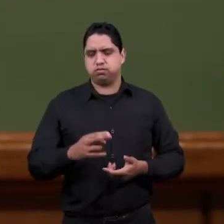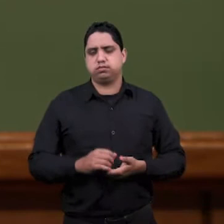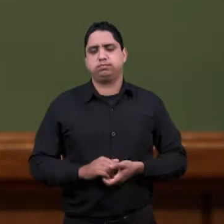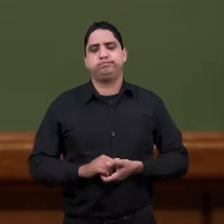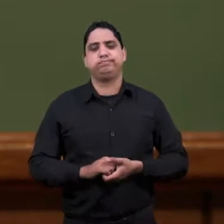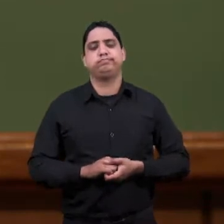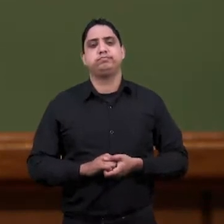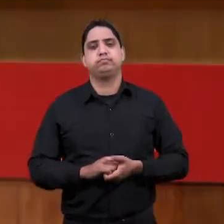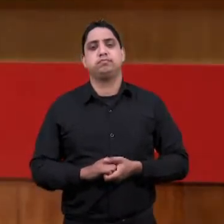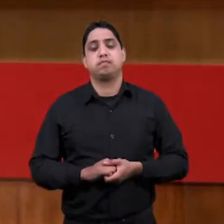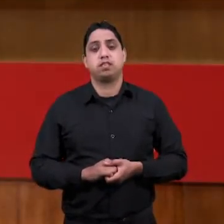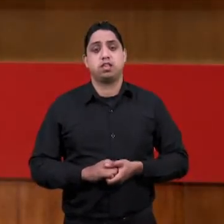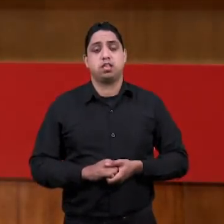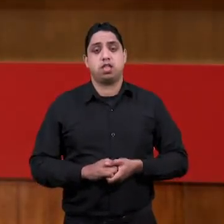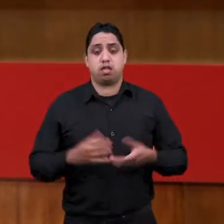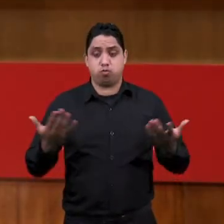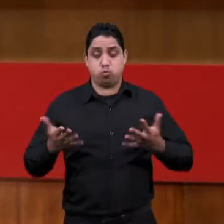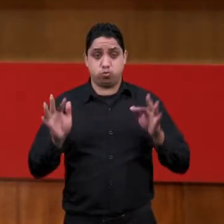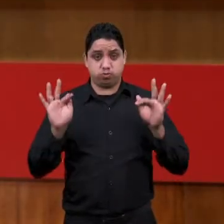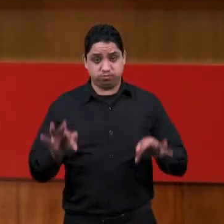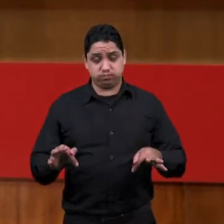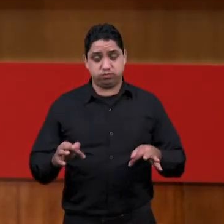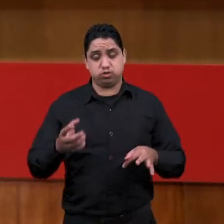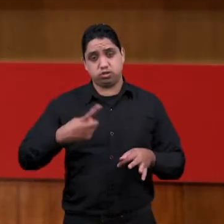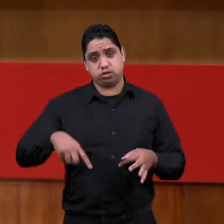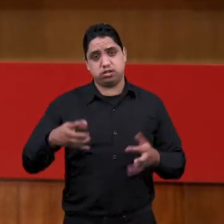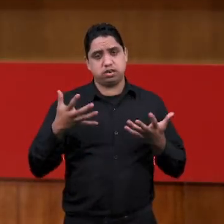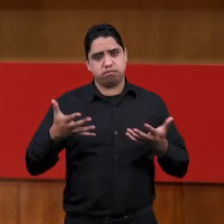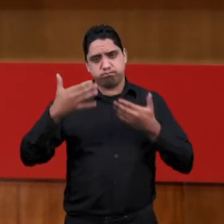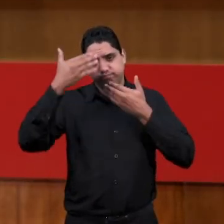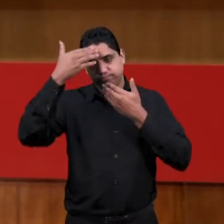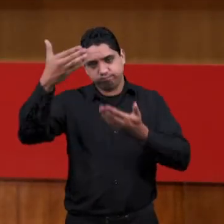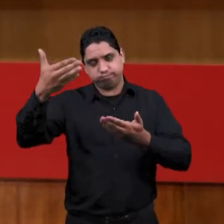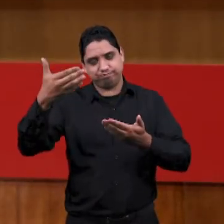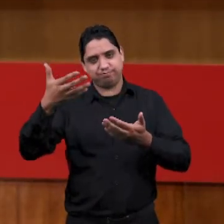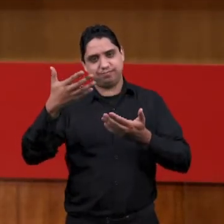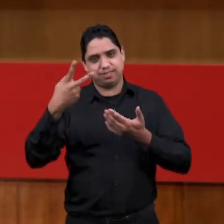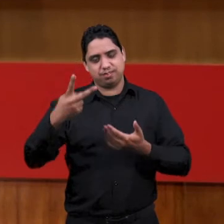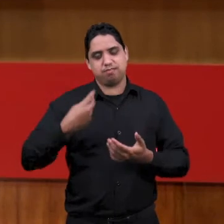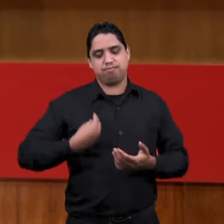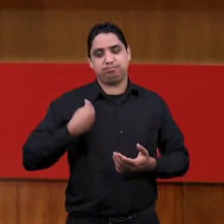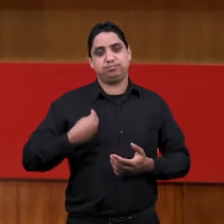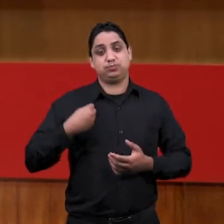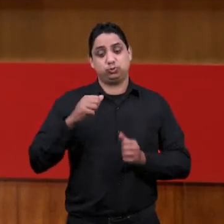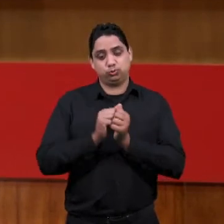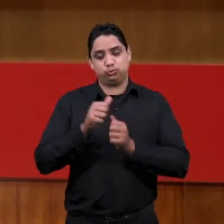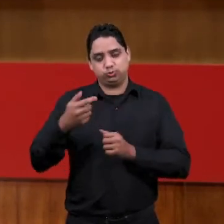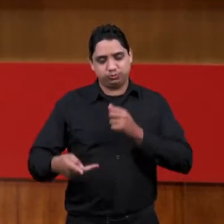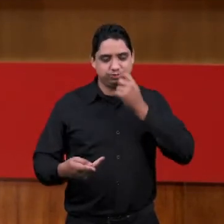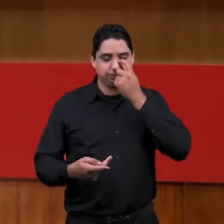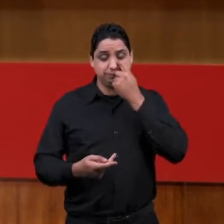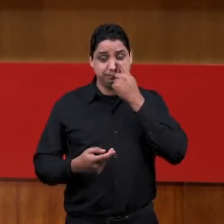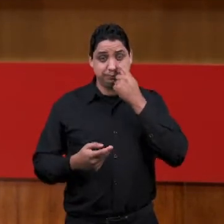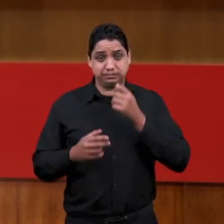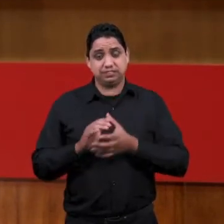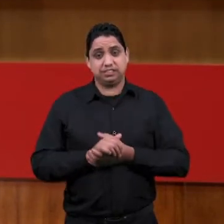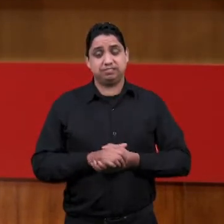irmã. Agora, irmãos, chegando ao final, nós queremos aqui agradecer a sua participação